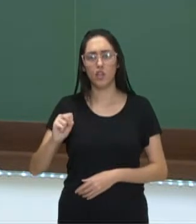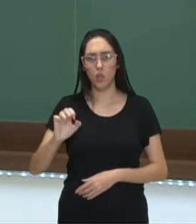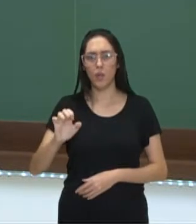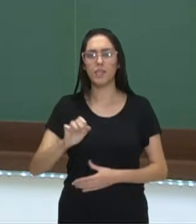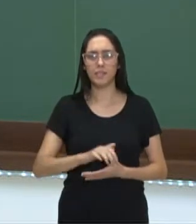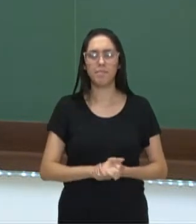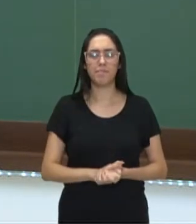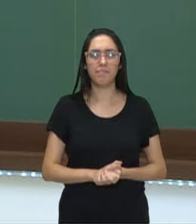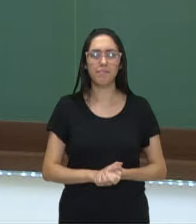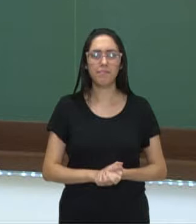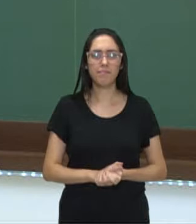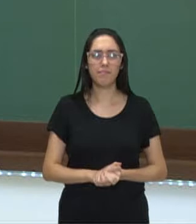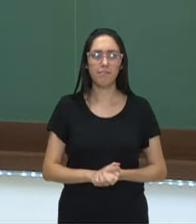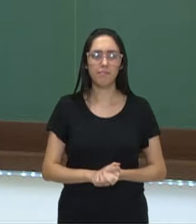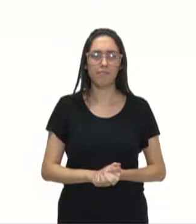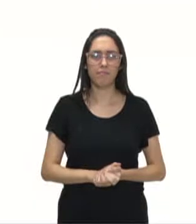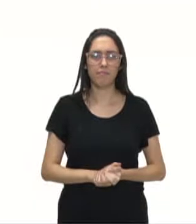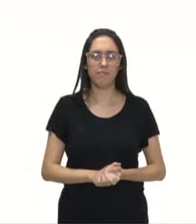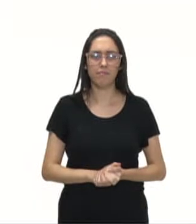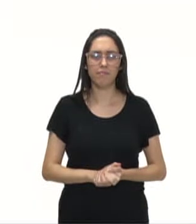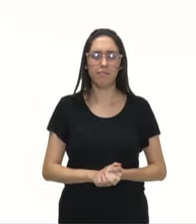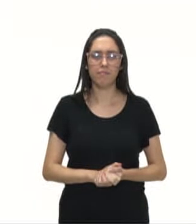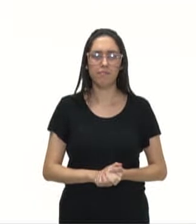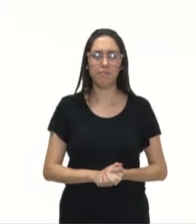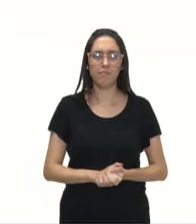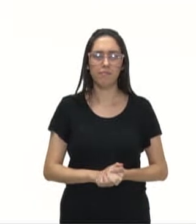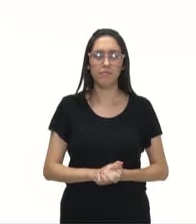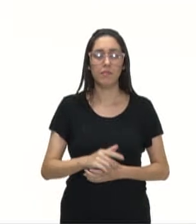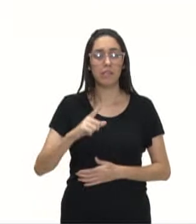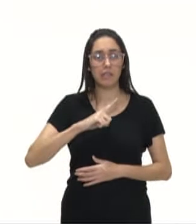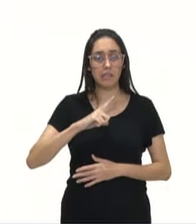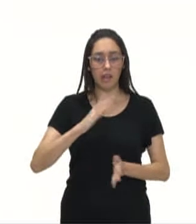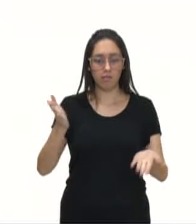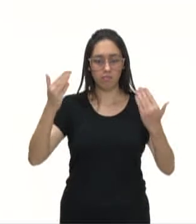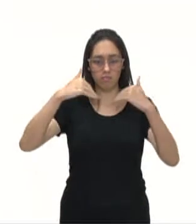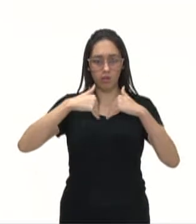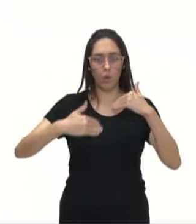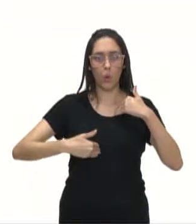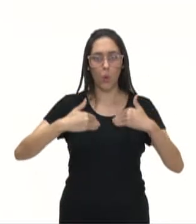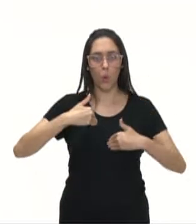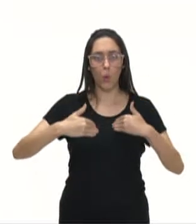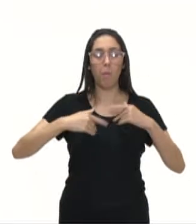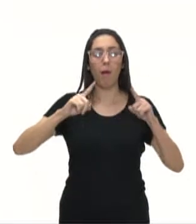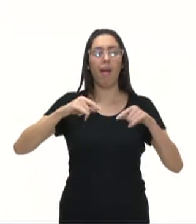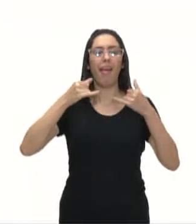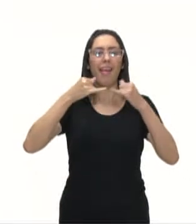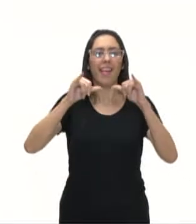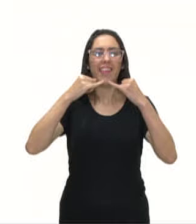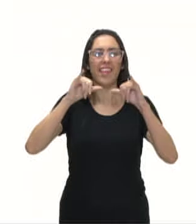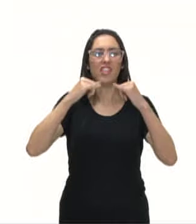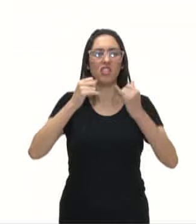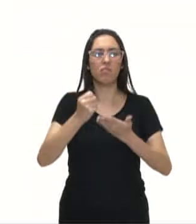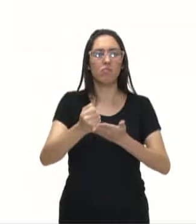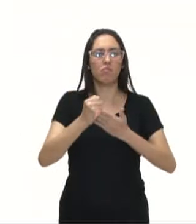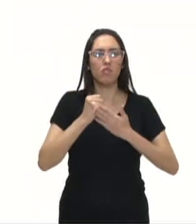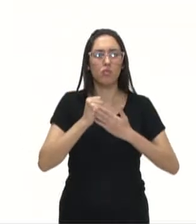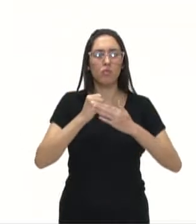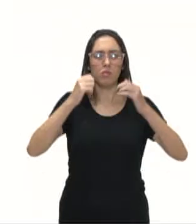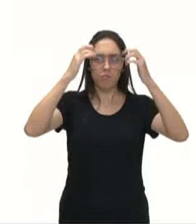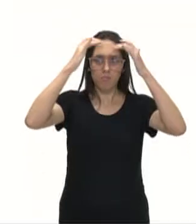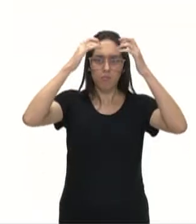bom? É utilizada pelos organismos como fonte de energia para desenvolvimento do sistema